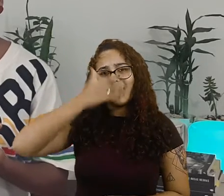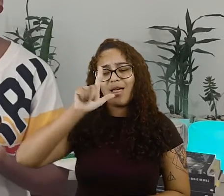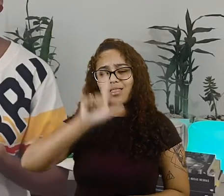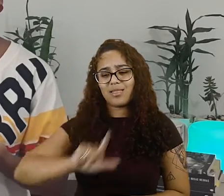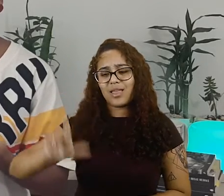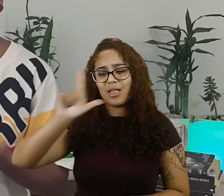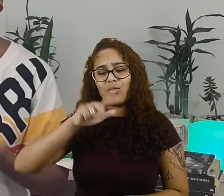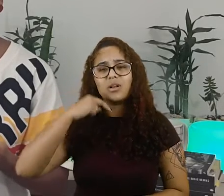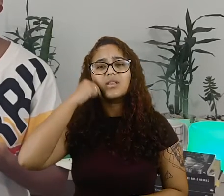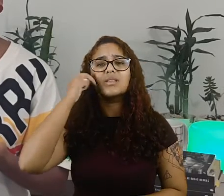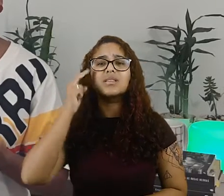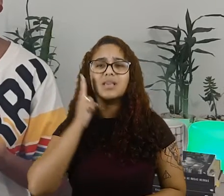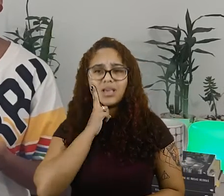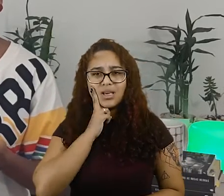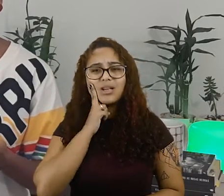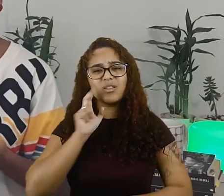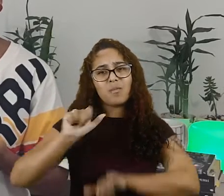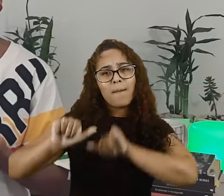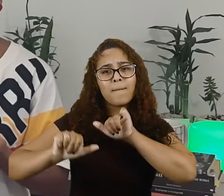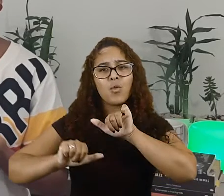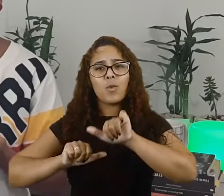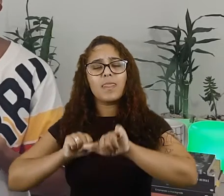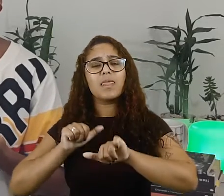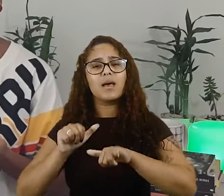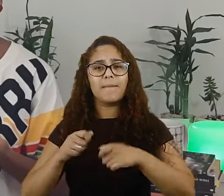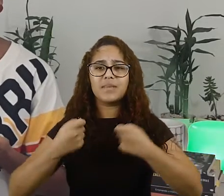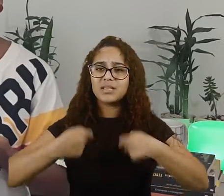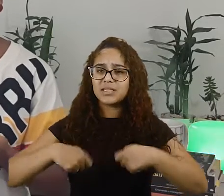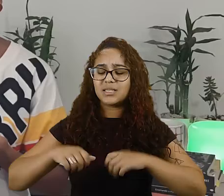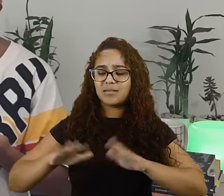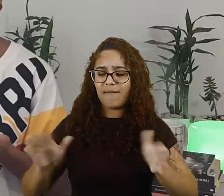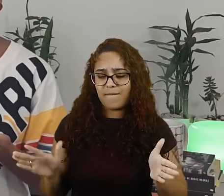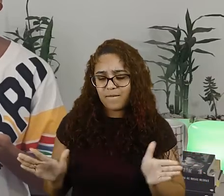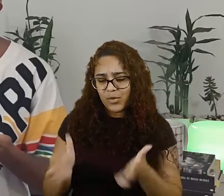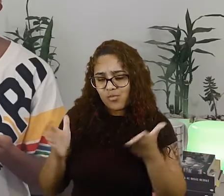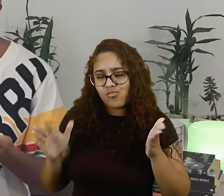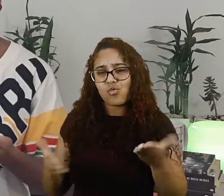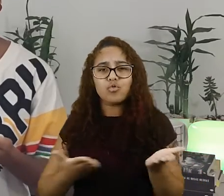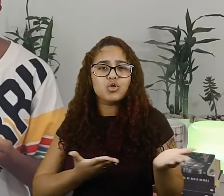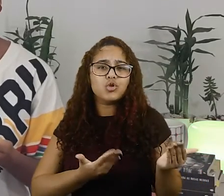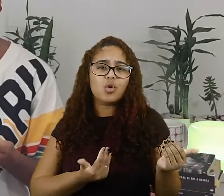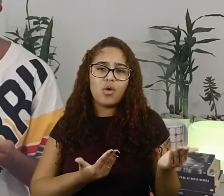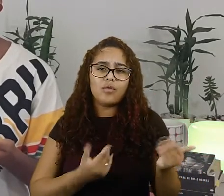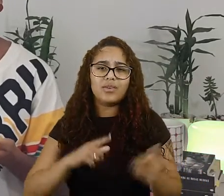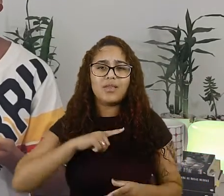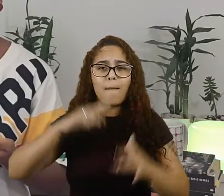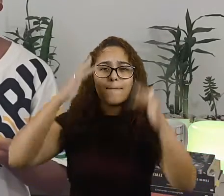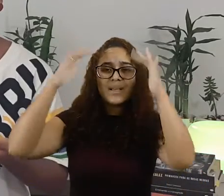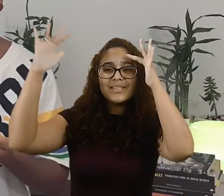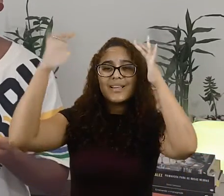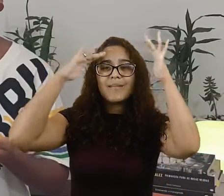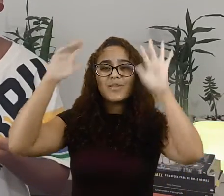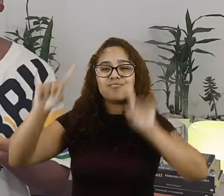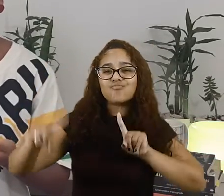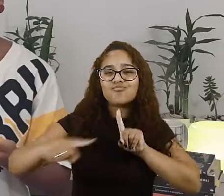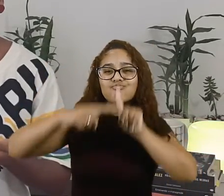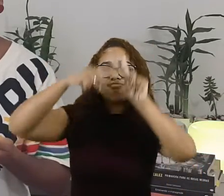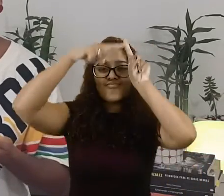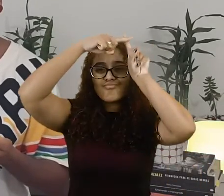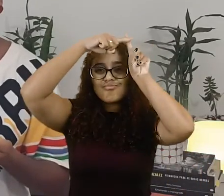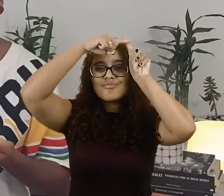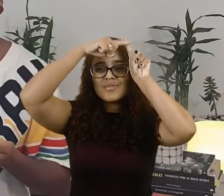deixar de olhar a nossa literatura como uma arma de mudanças, né? Fortalecer os nossos mais novos com um